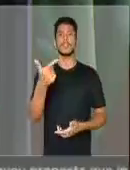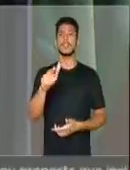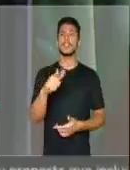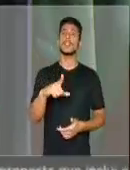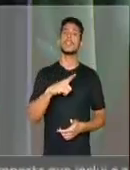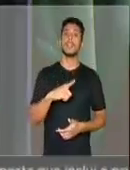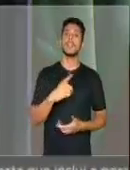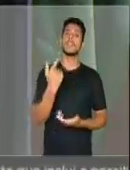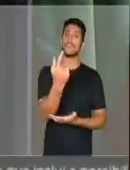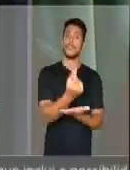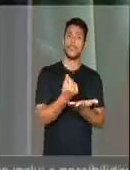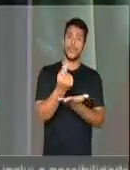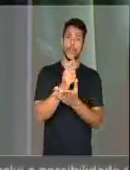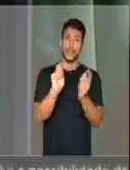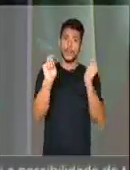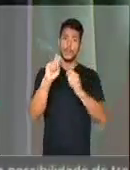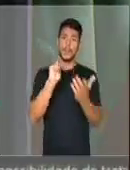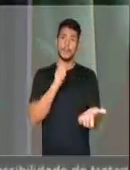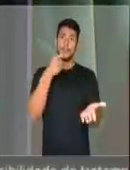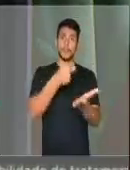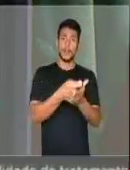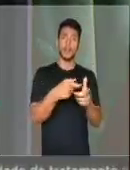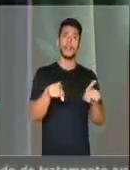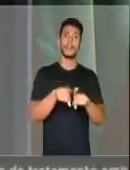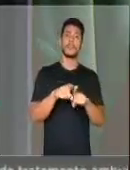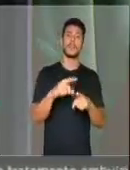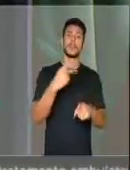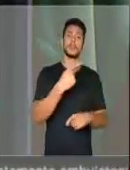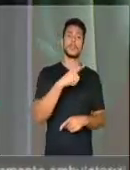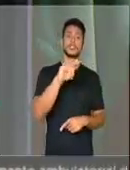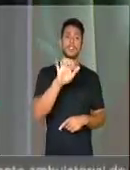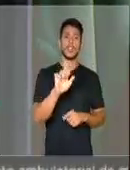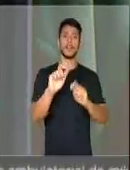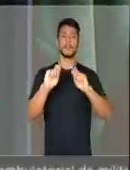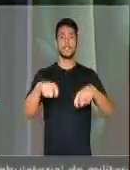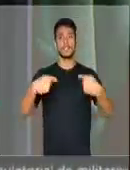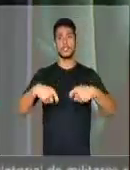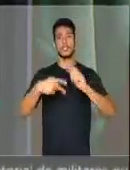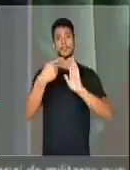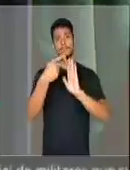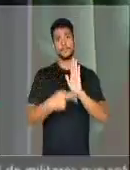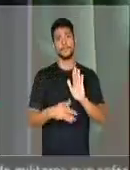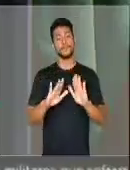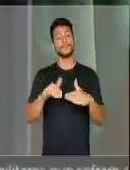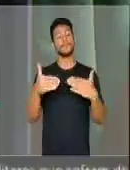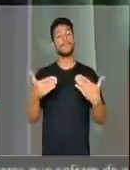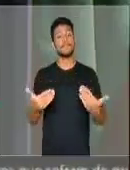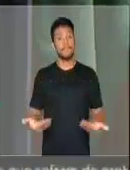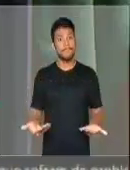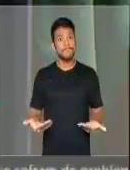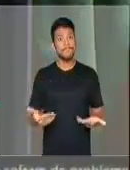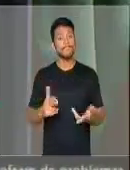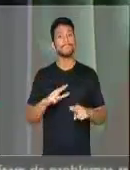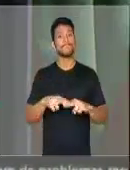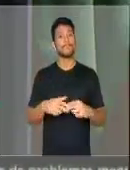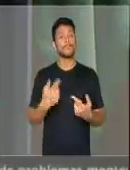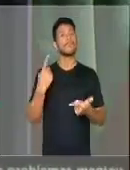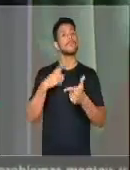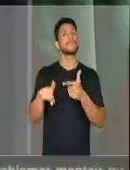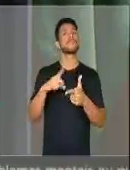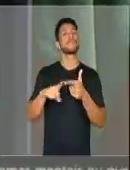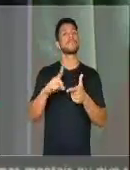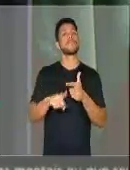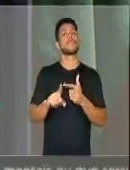crédito orçamentário e parecer da PGE. Diante dessas irregularidades, entendemos que o melhor